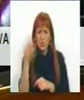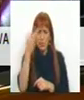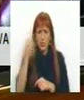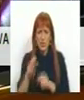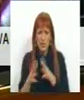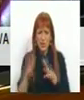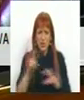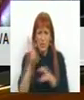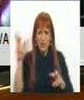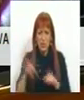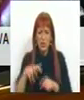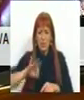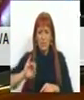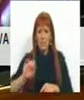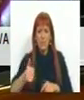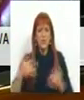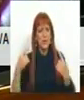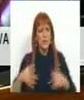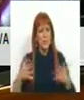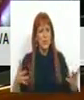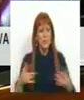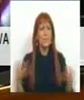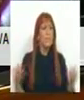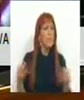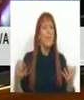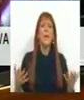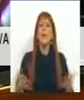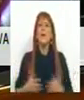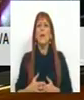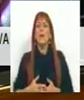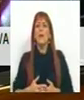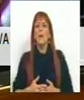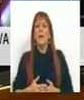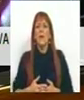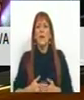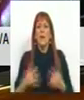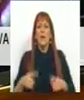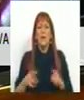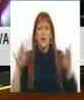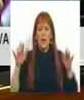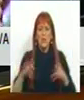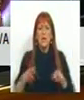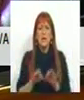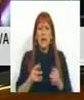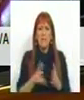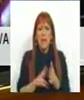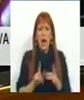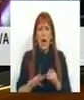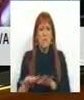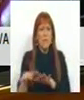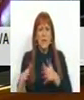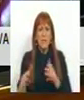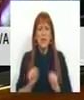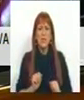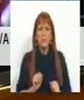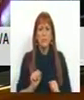1,5% de crescimento do produto interno bruto, temos que, de facto, há uma redução em termos reais que se situará